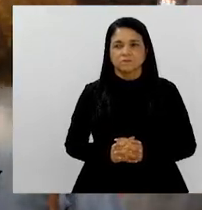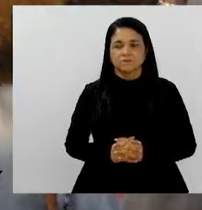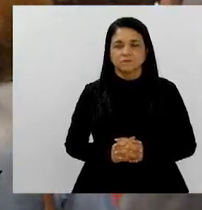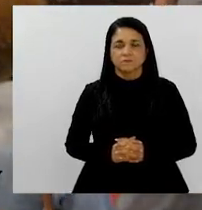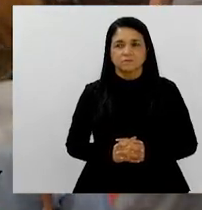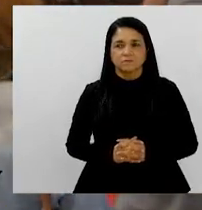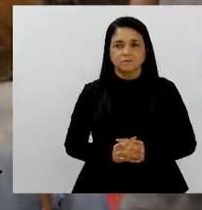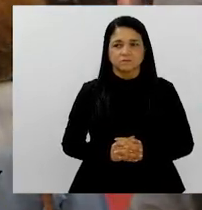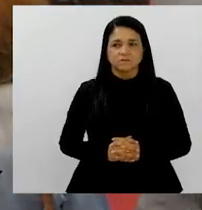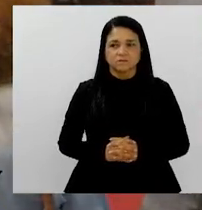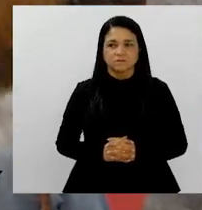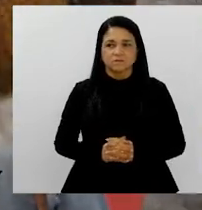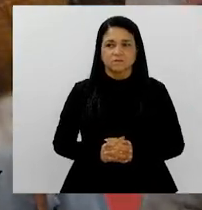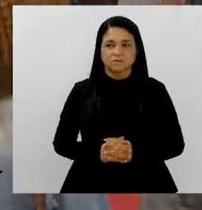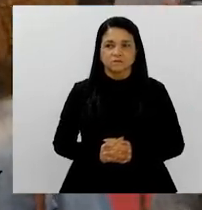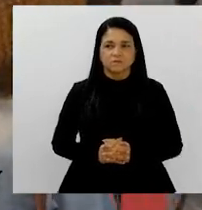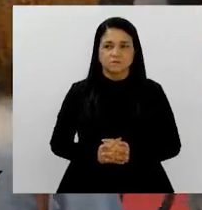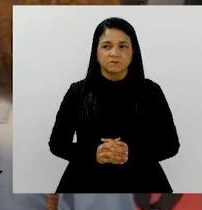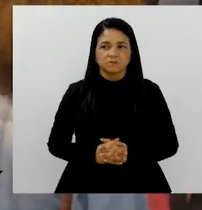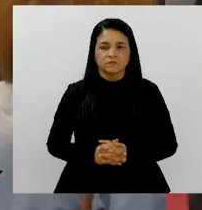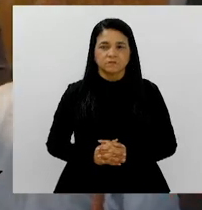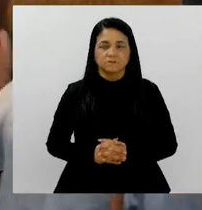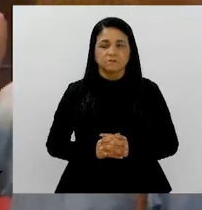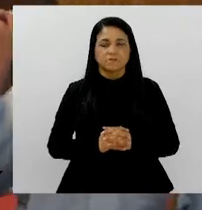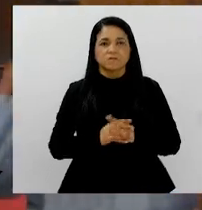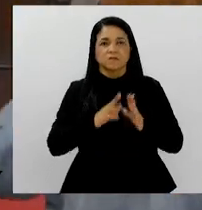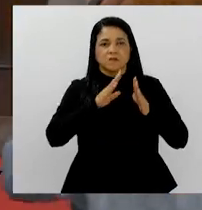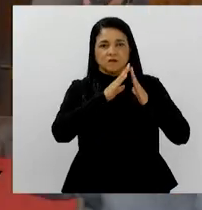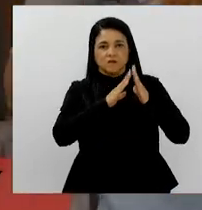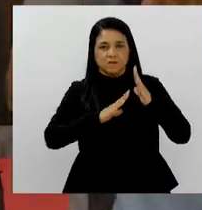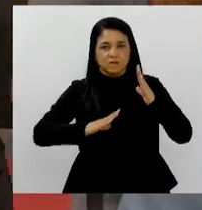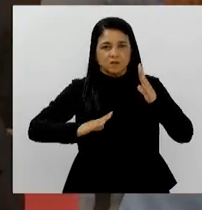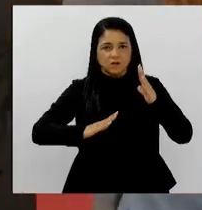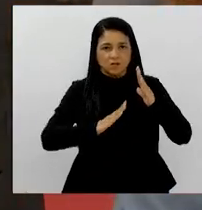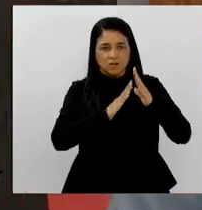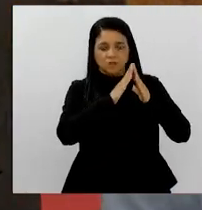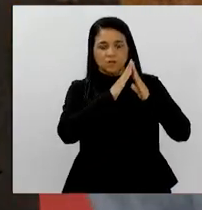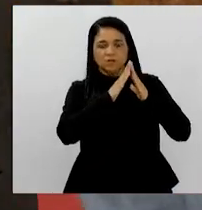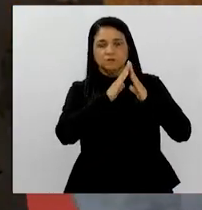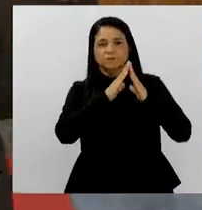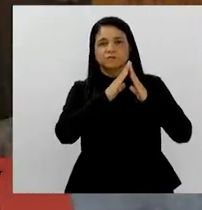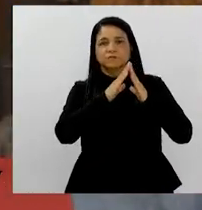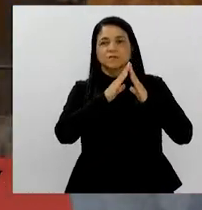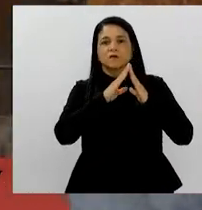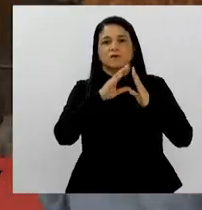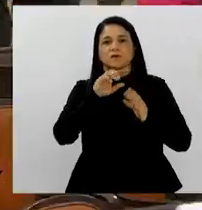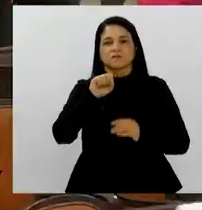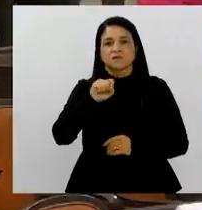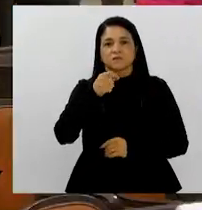Próximo agraciado, Quilombo São José da Serra.